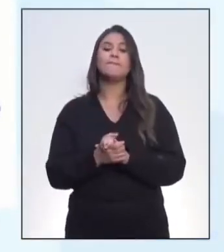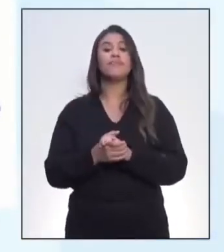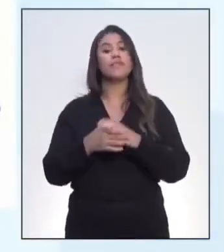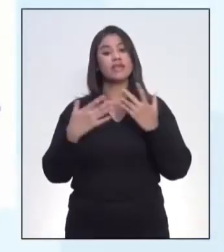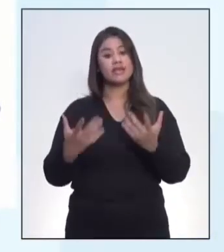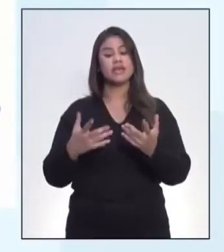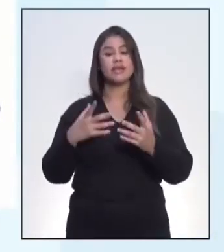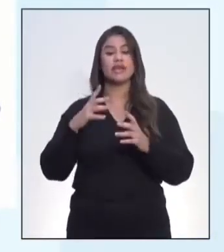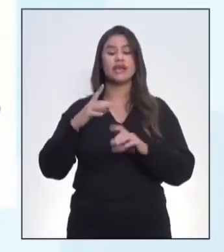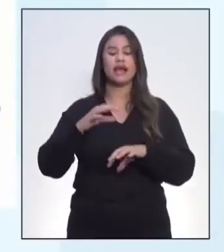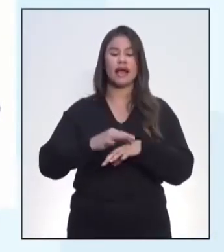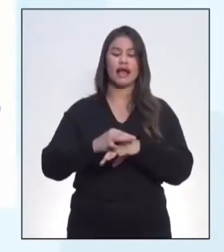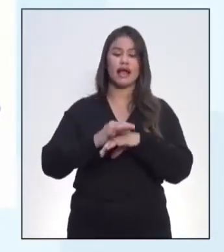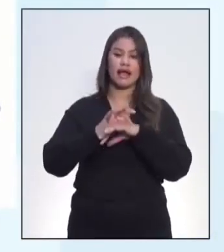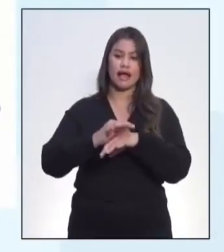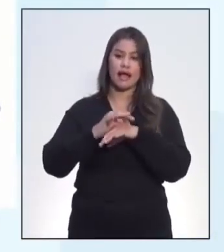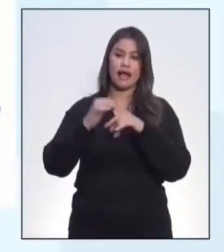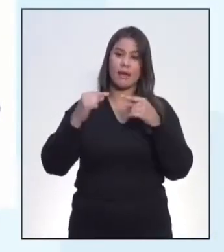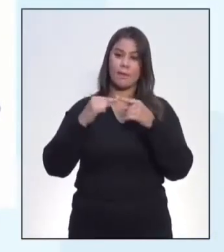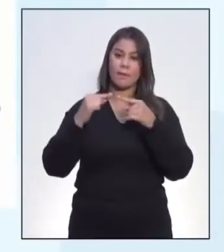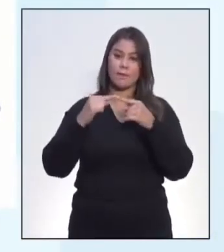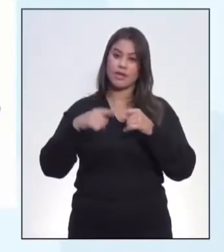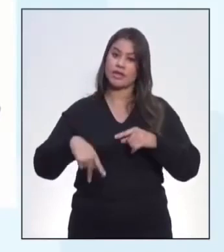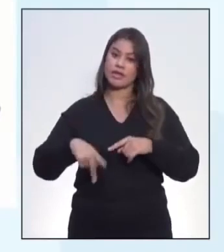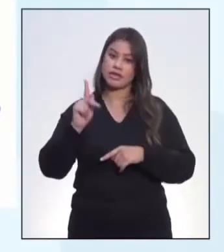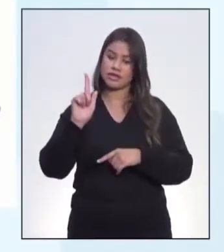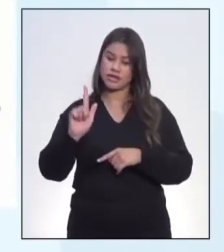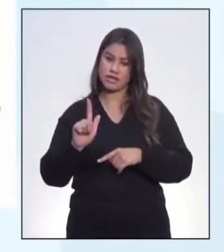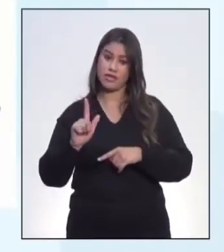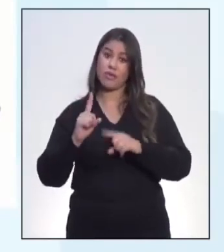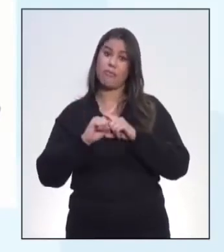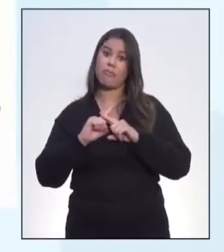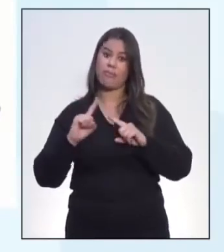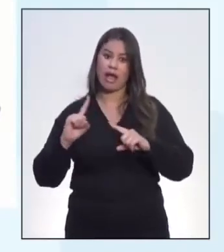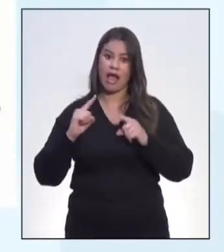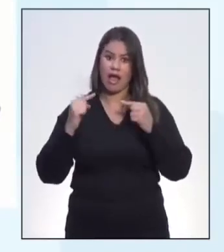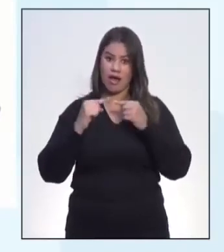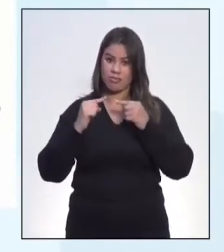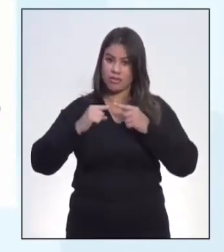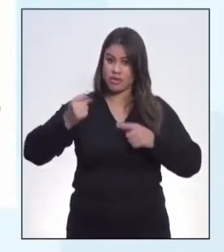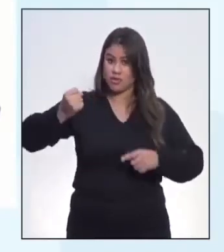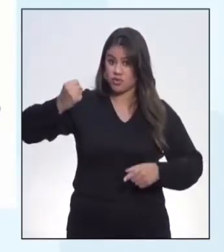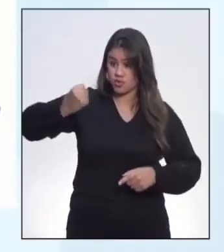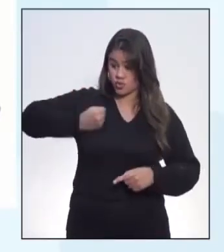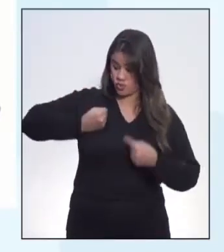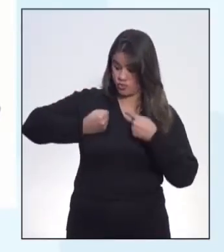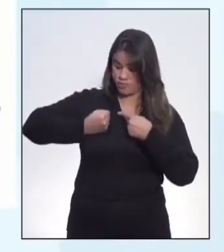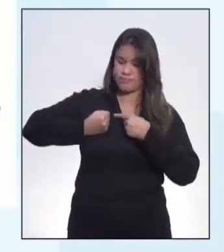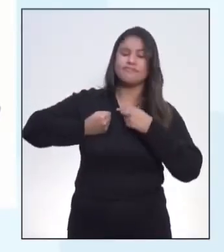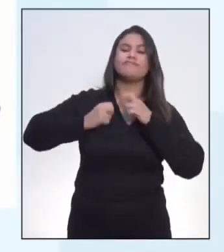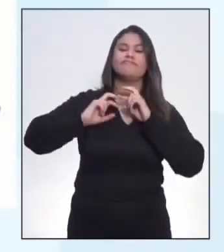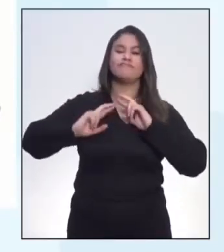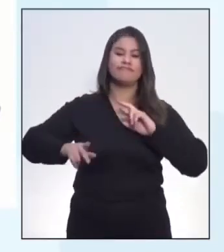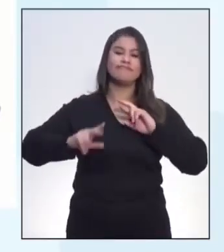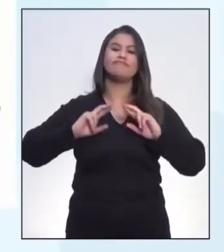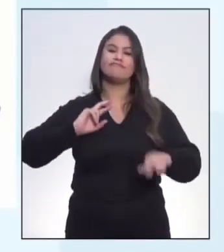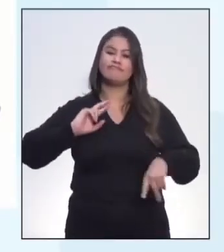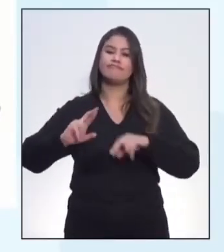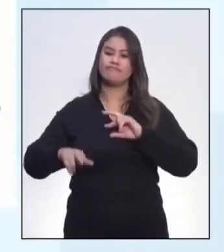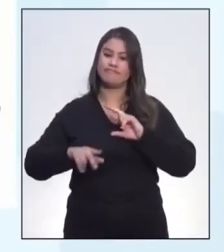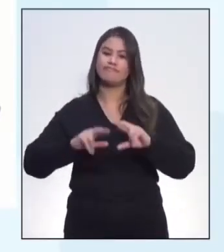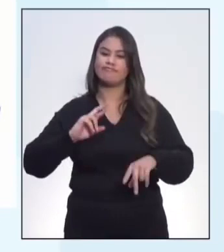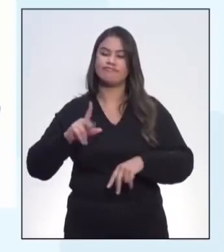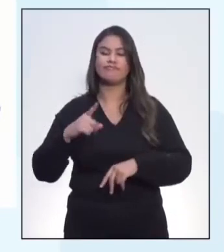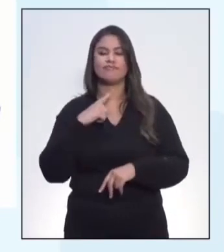são quilos, mas mesmo assim, numericamente, é bem diferente. É verdade. Você falou algo absolutamente coerente.